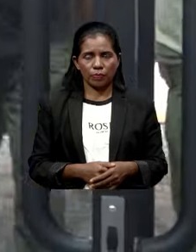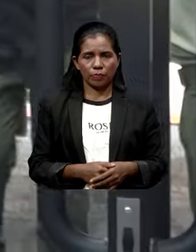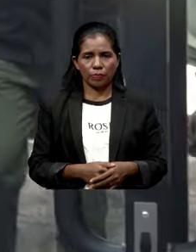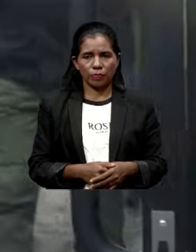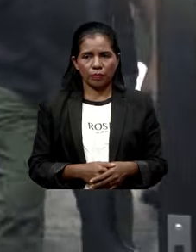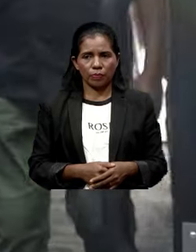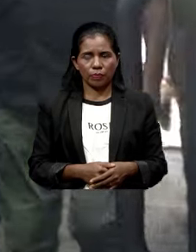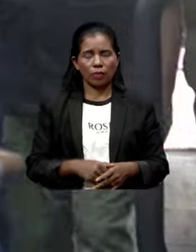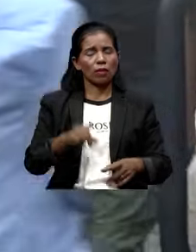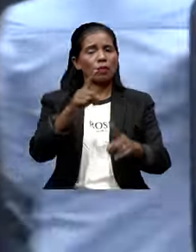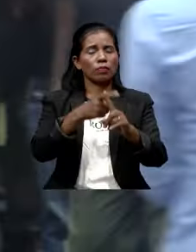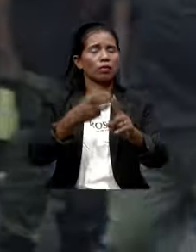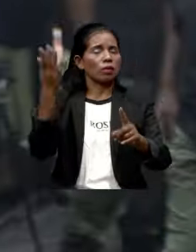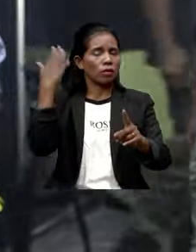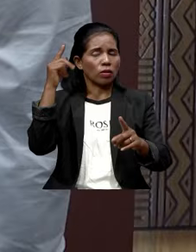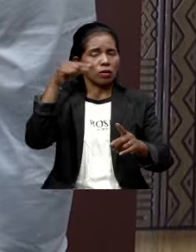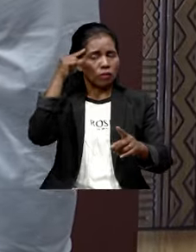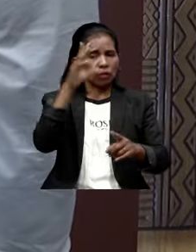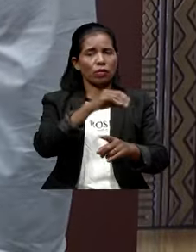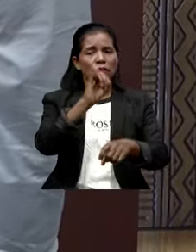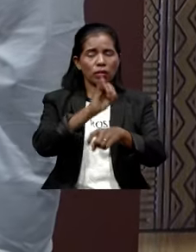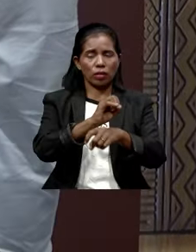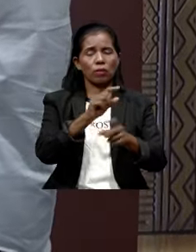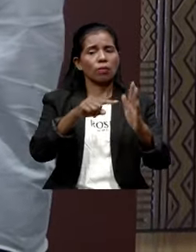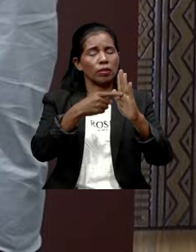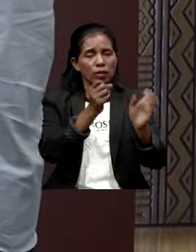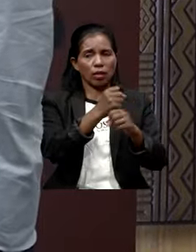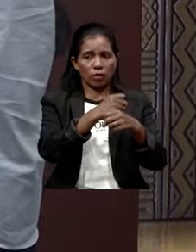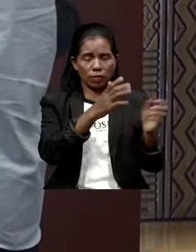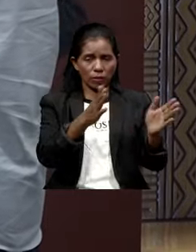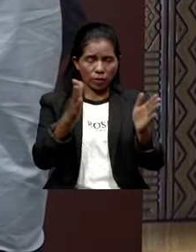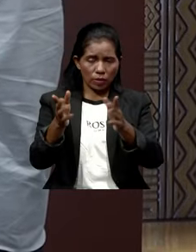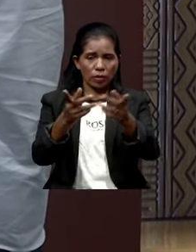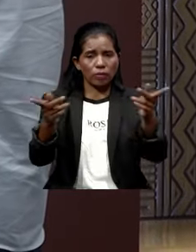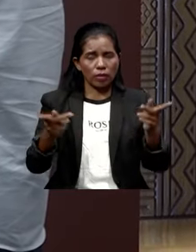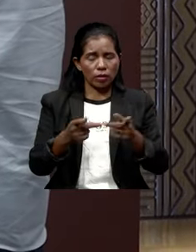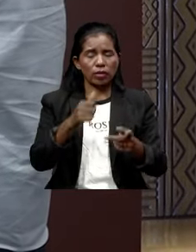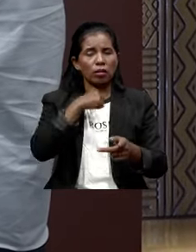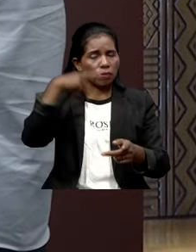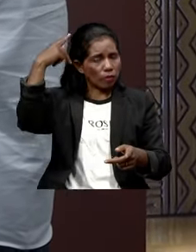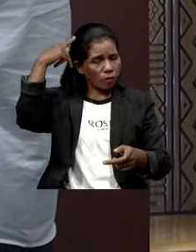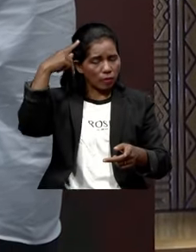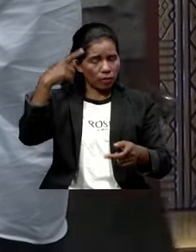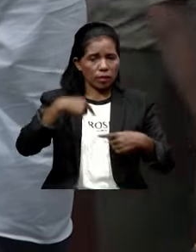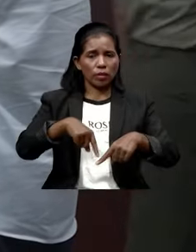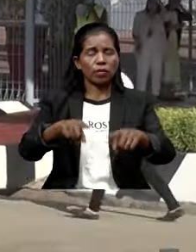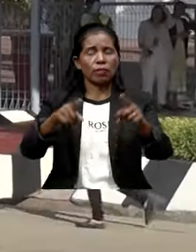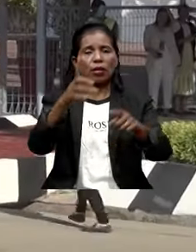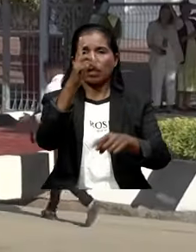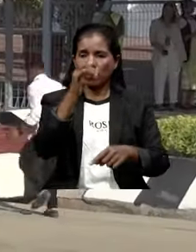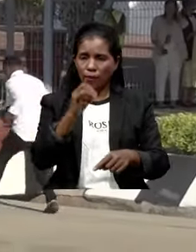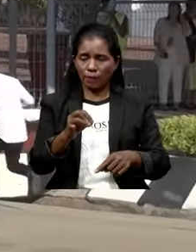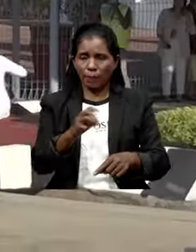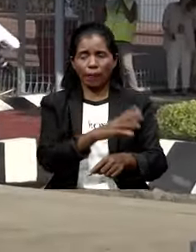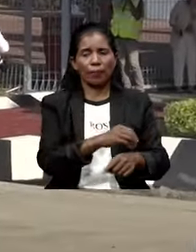E a fulano hira triuba, governo na igreja, a ruhalo preparação, bafate hira knebe, amo Papa Francisco, Celio e a capital dele. E